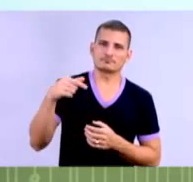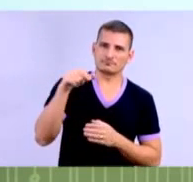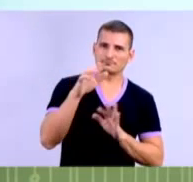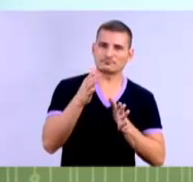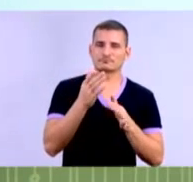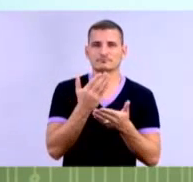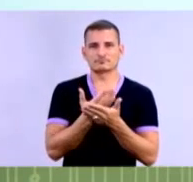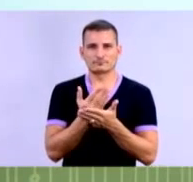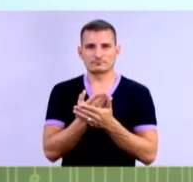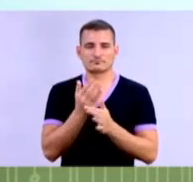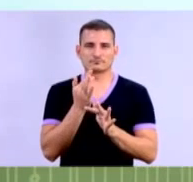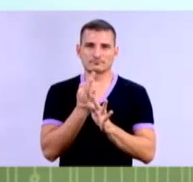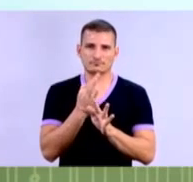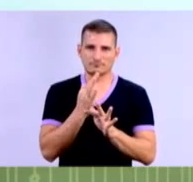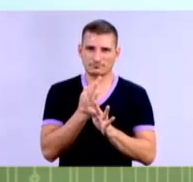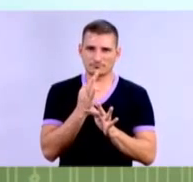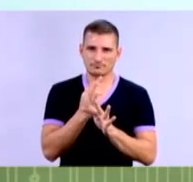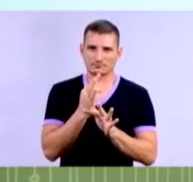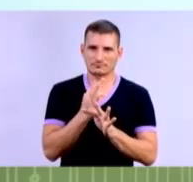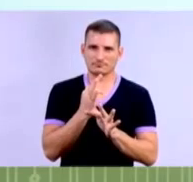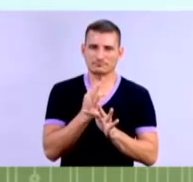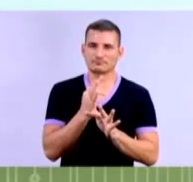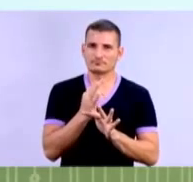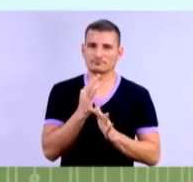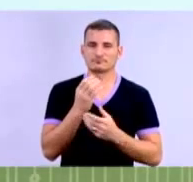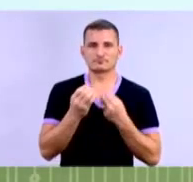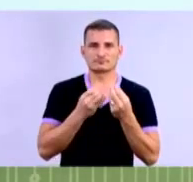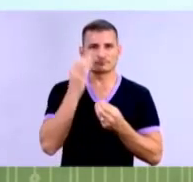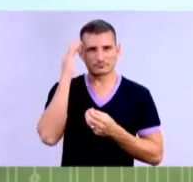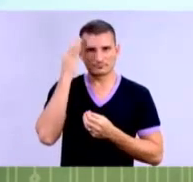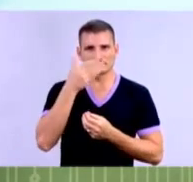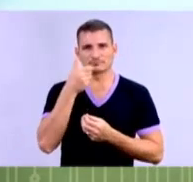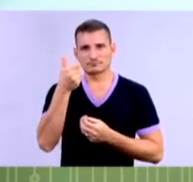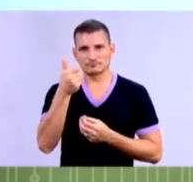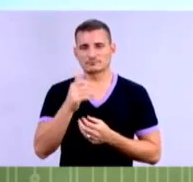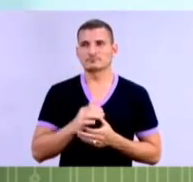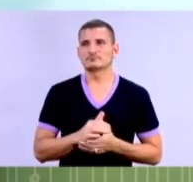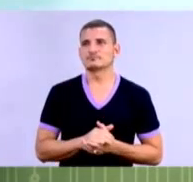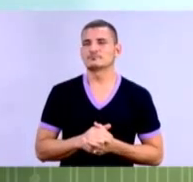aí para entender melhor. Vamos acompanhar.